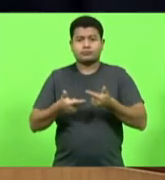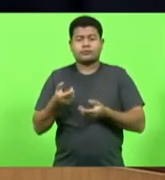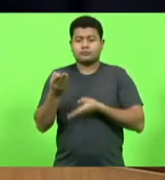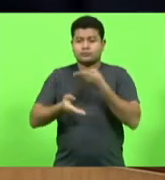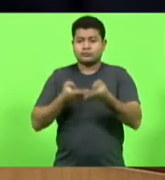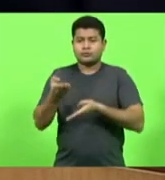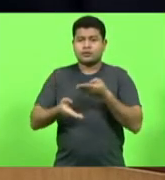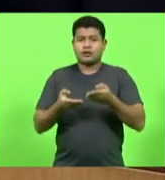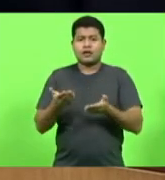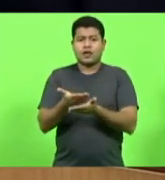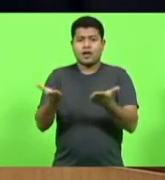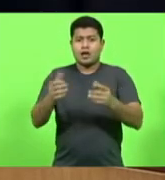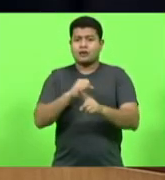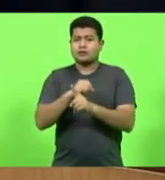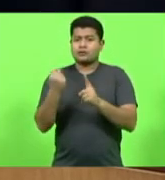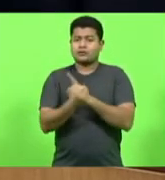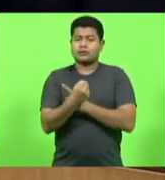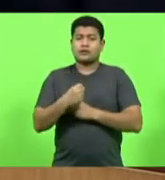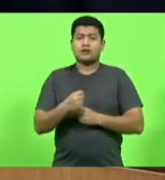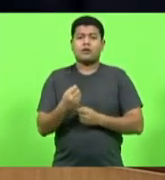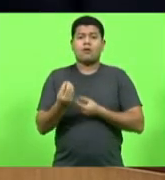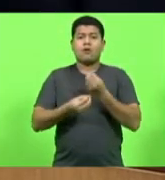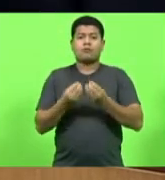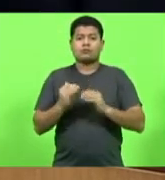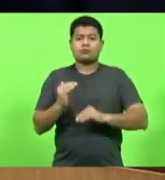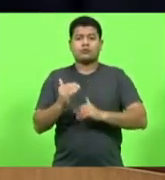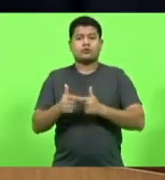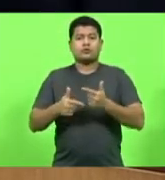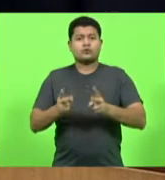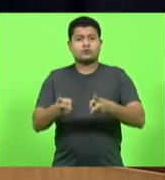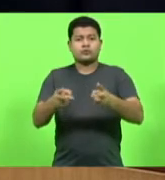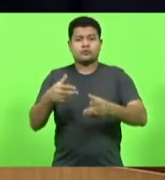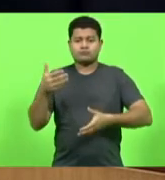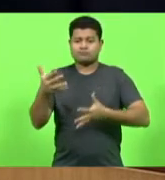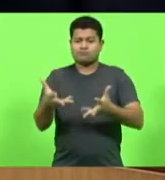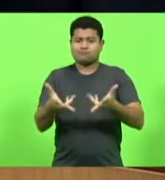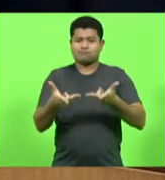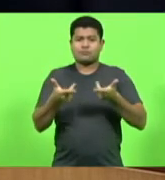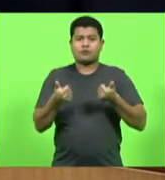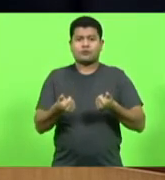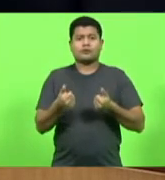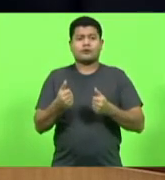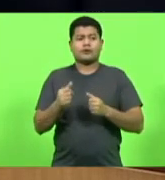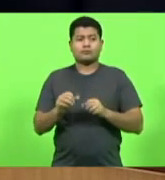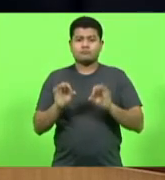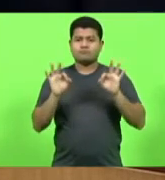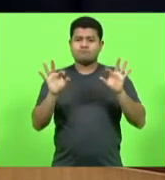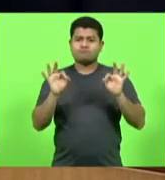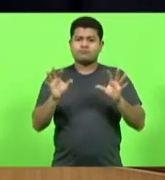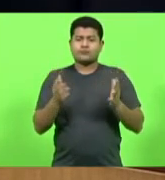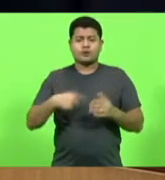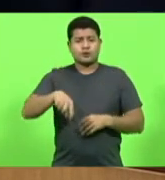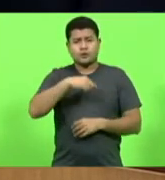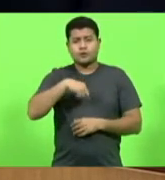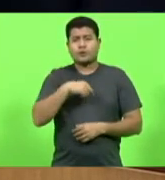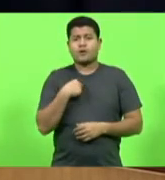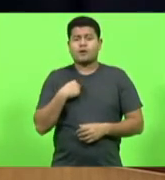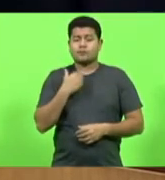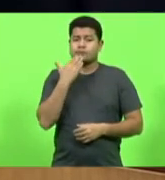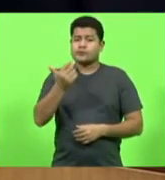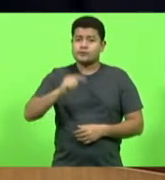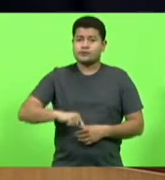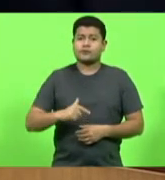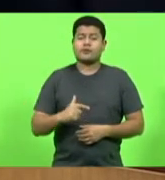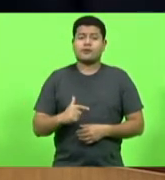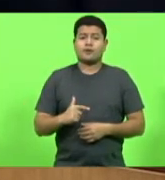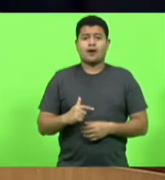continue sendo feito com qualidade e excelência. Por isso, mais uma vez, apelamos para que sejam tomadas